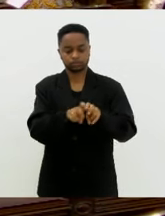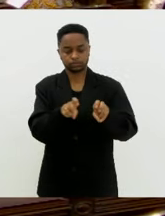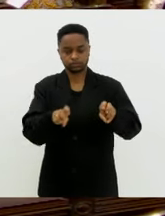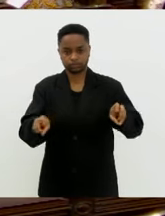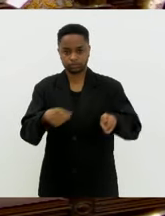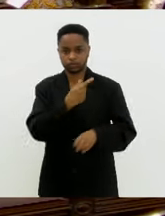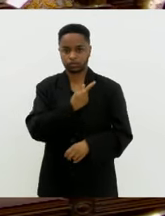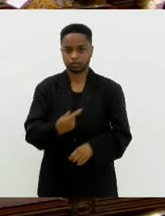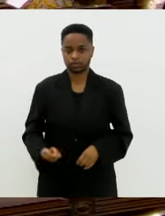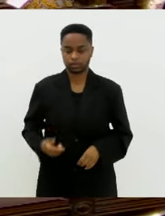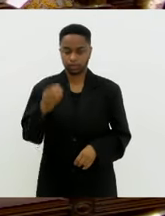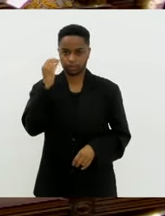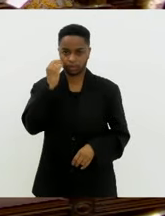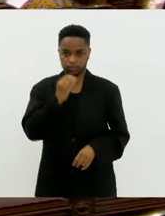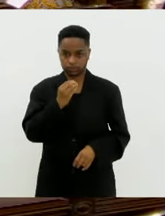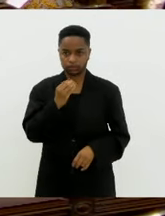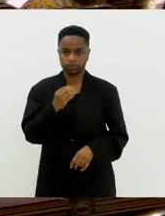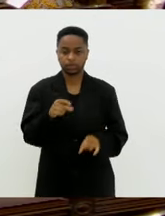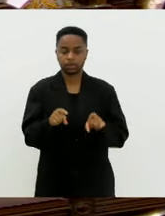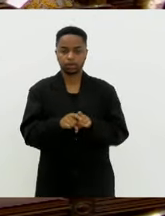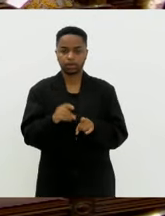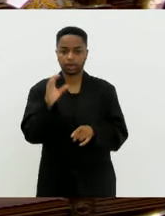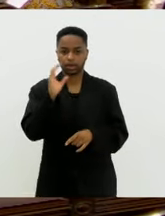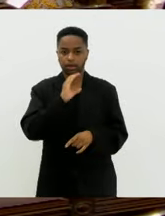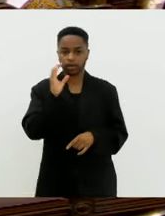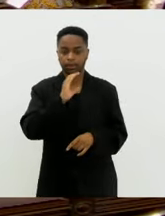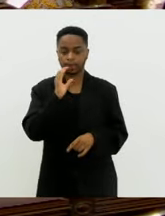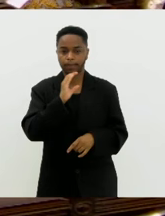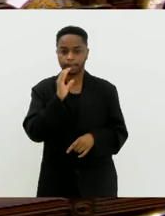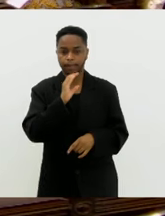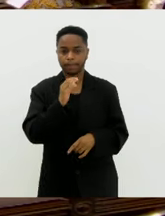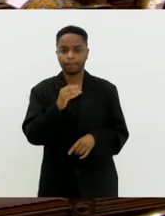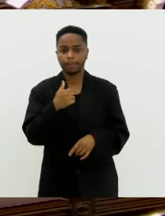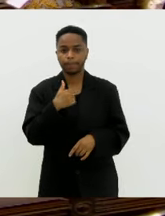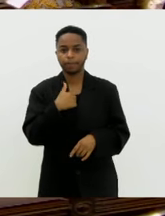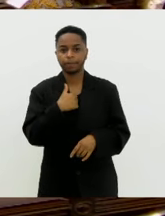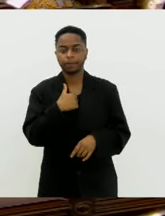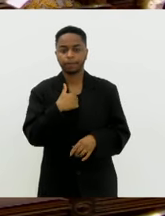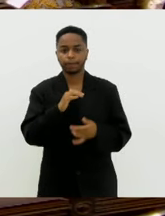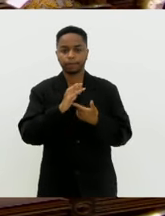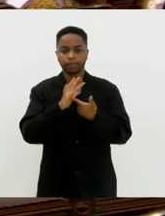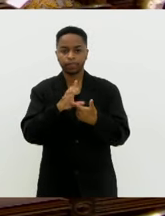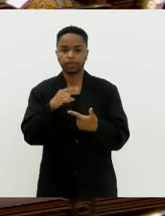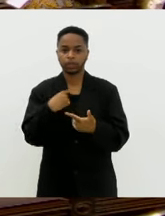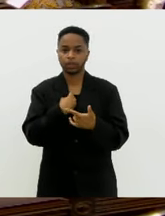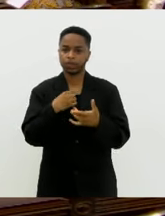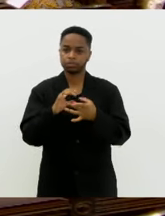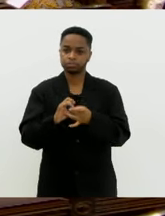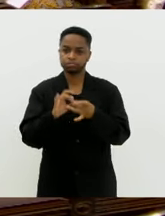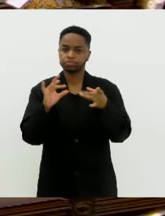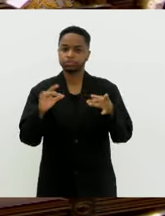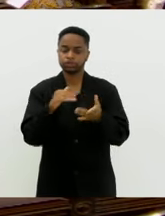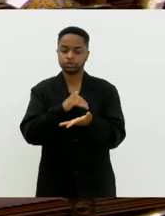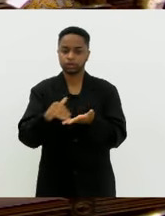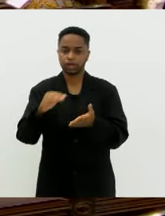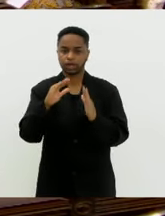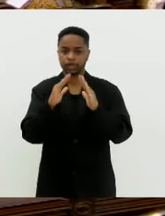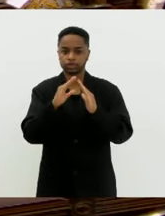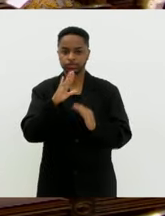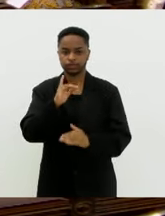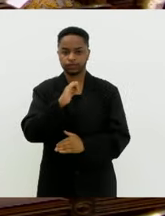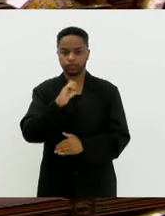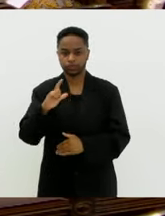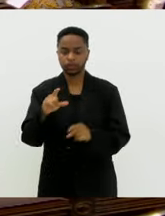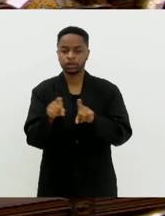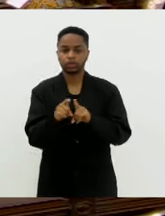governador Cláudio Castro, e rapidamente só nos colocar à disposição a Secretaria da Casa Civil, todas as secretarias do